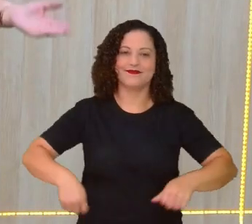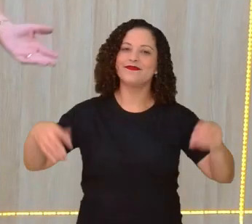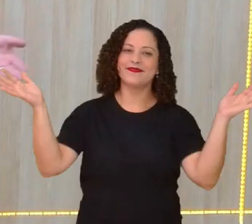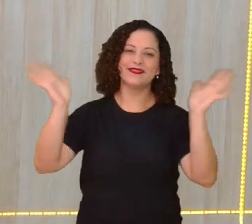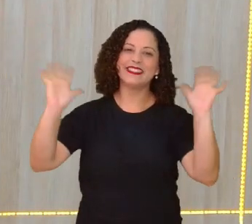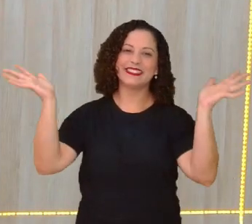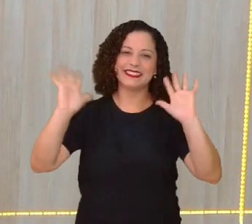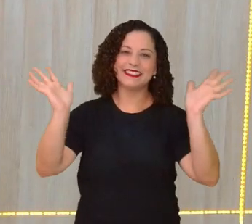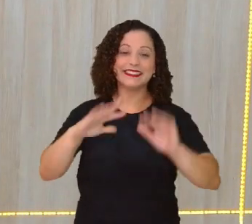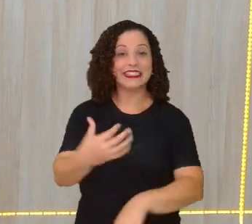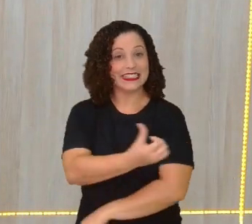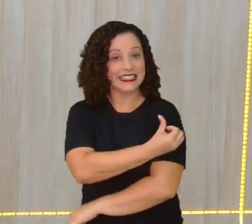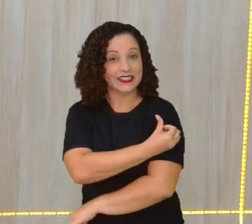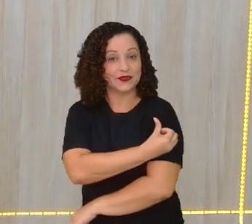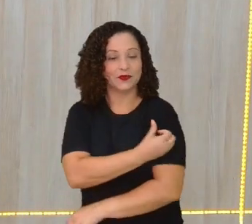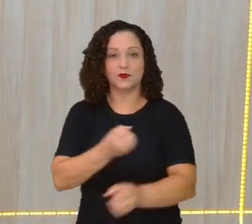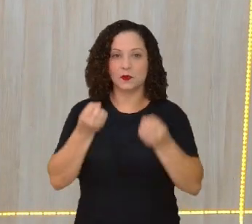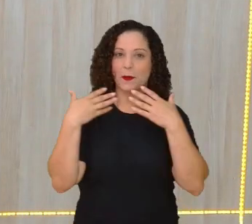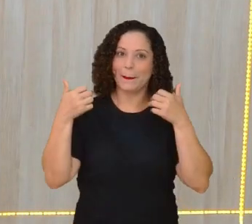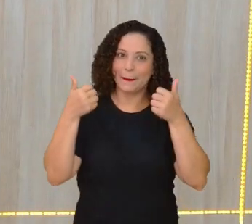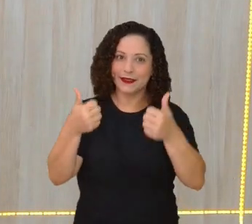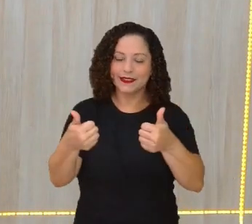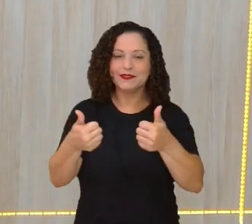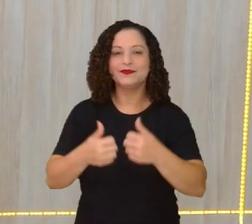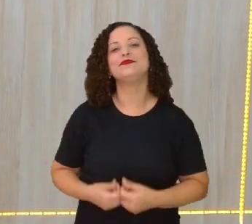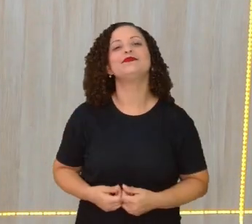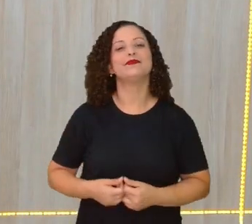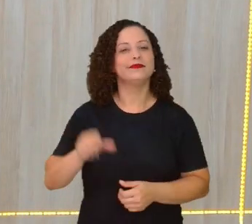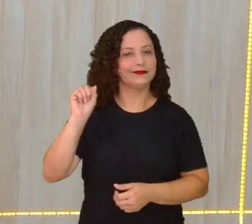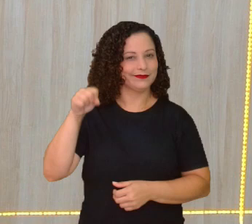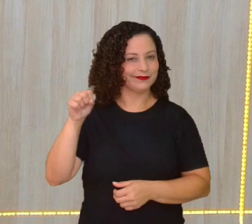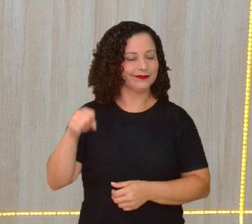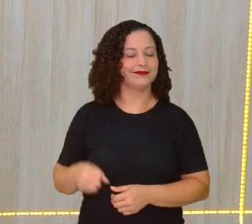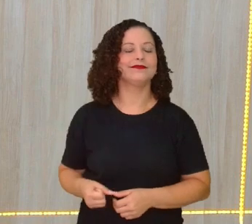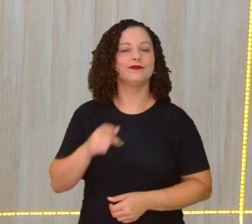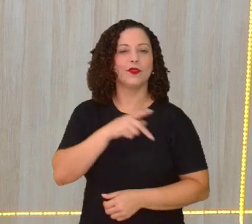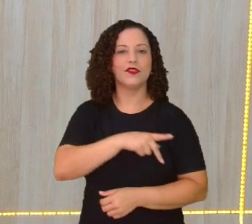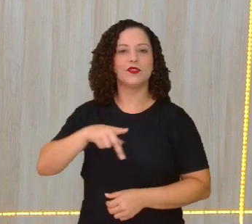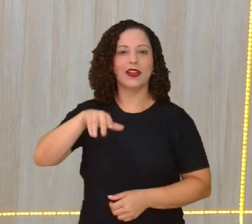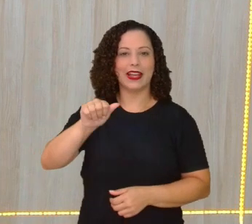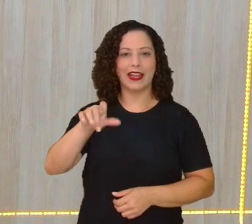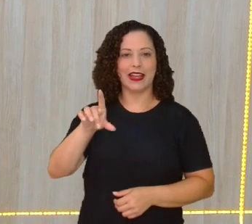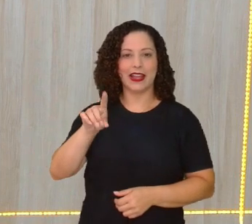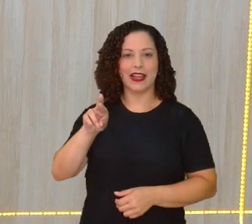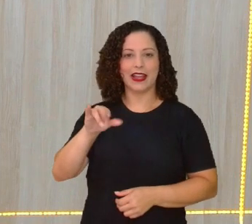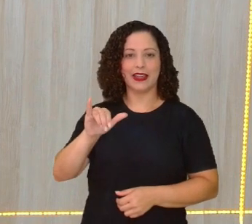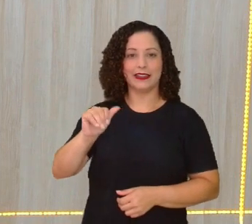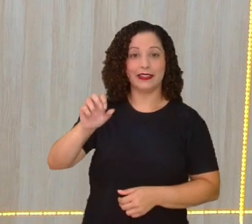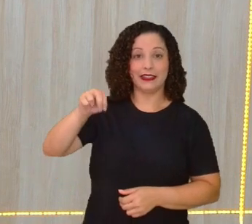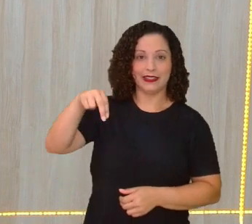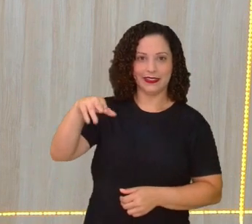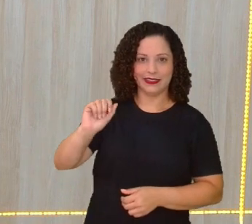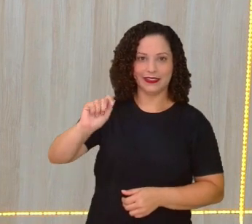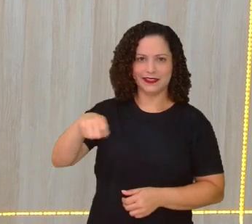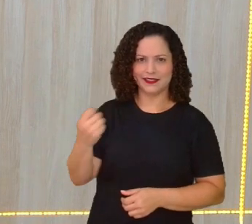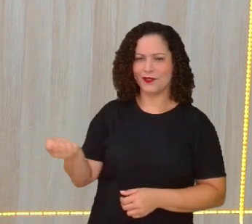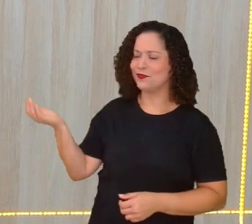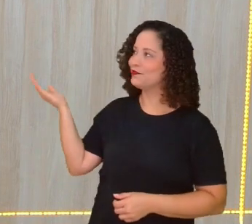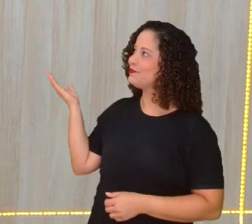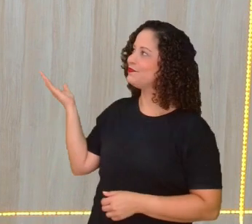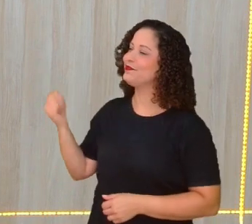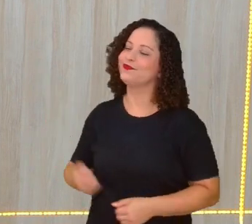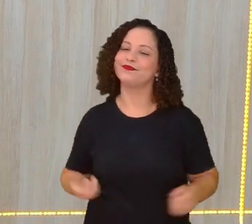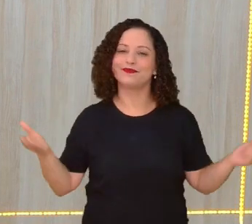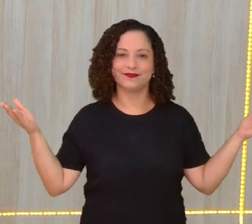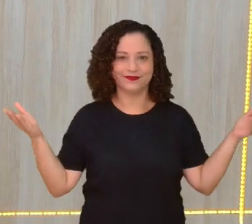Olá, sexto ano, tudo bem com vocês? Espero que sim, eu sou a professora Adriana Maria, este é o meu sinal e